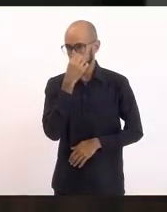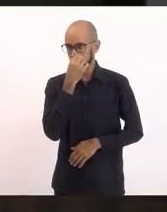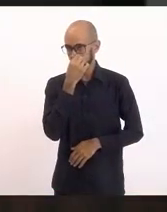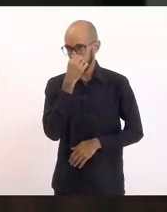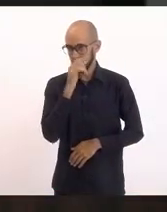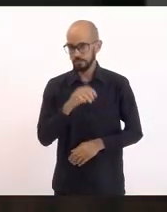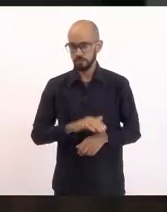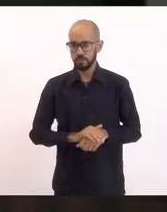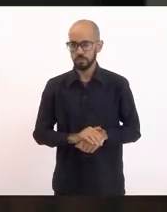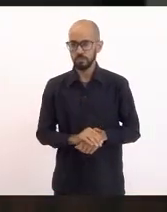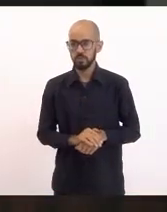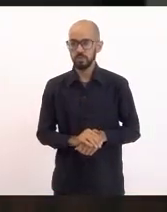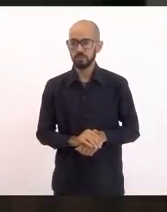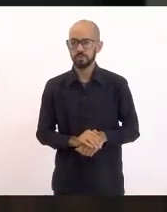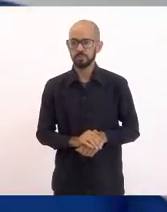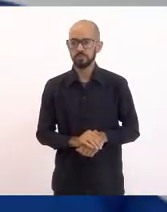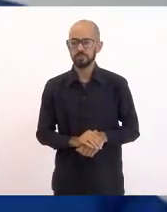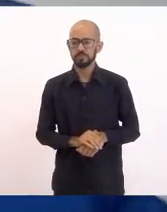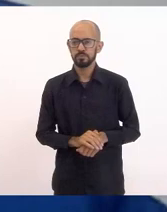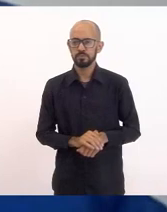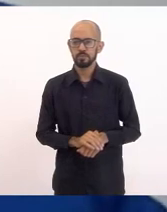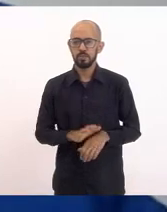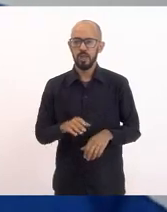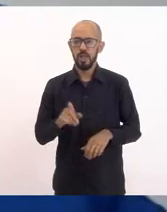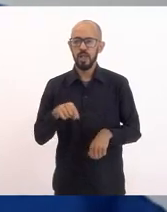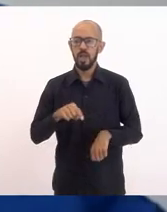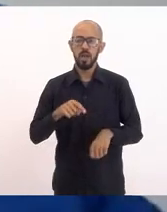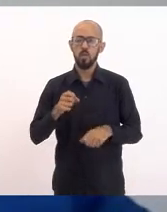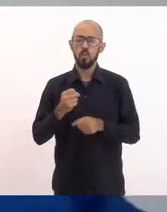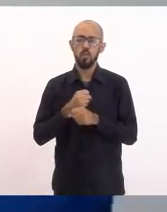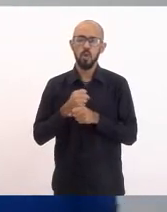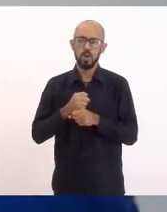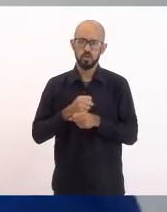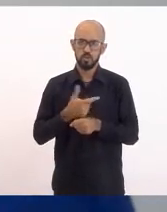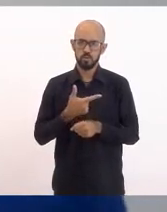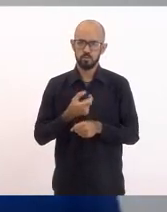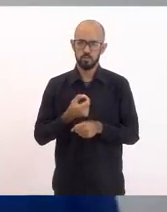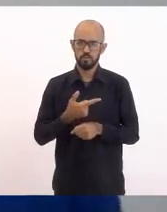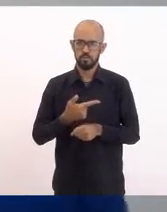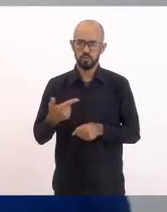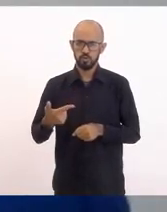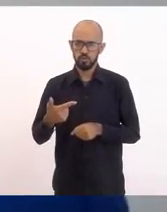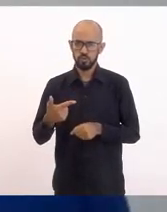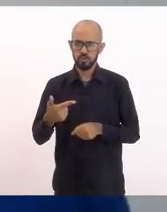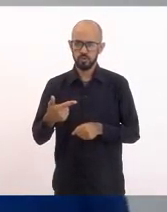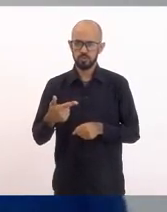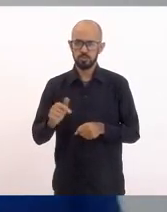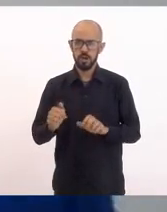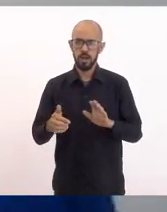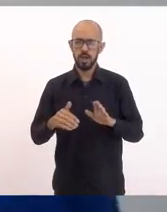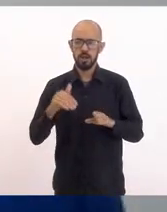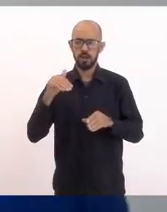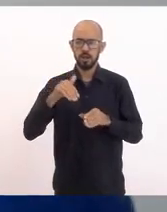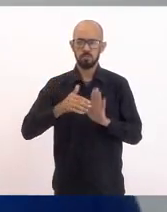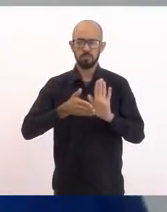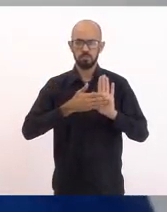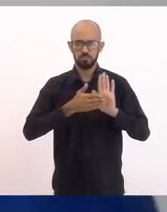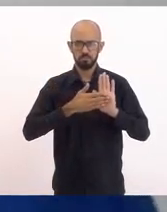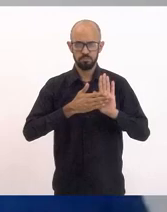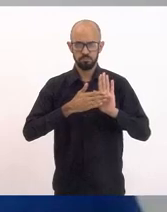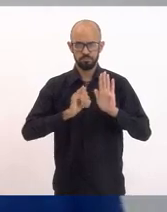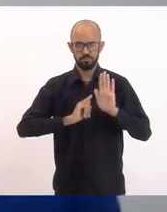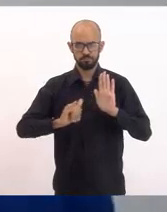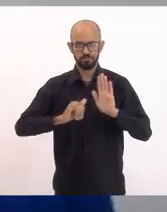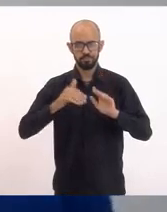fazer política. Apesar de ser ano de eleição, eu não estou aqui para fazer política. Eu estou aqui para tentar um bom acordo para todo